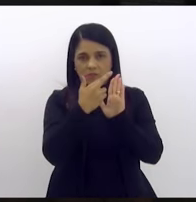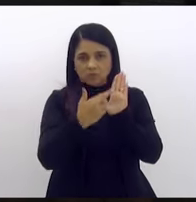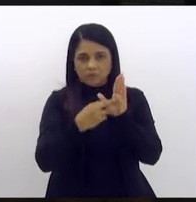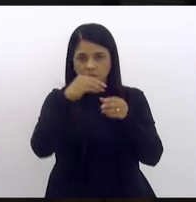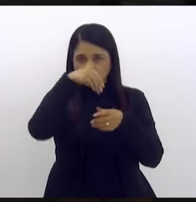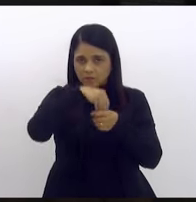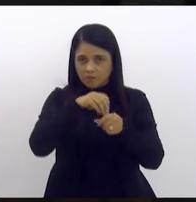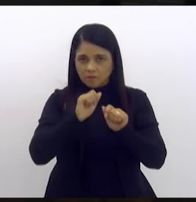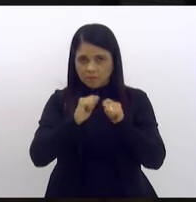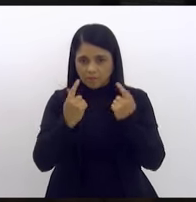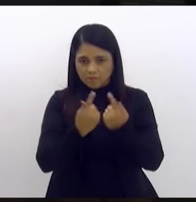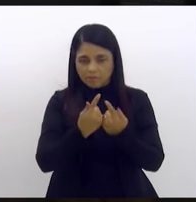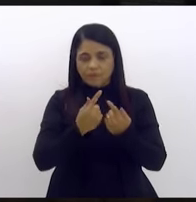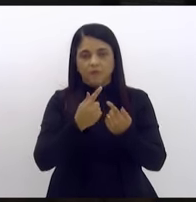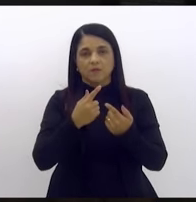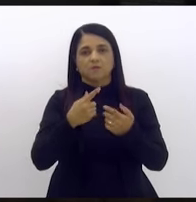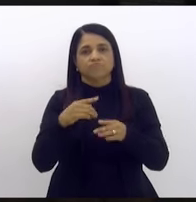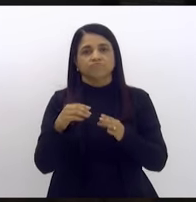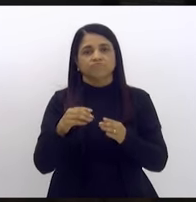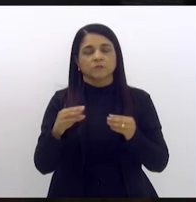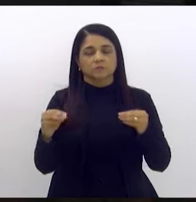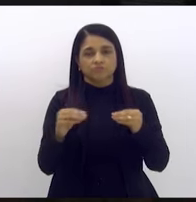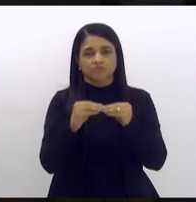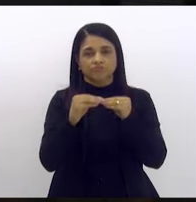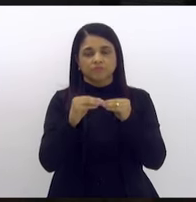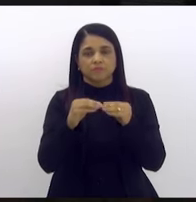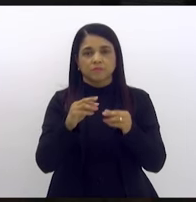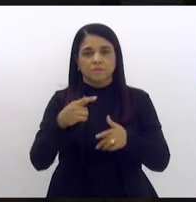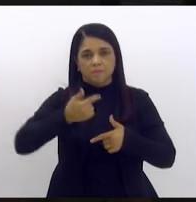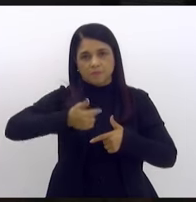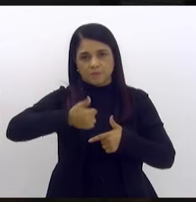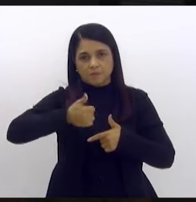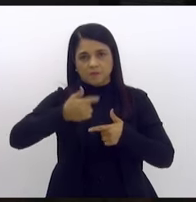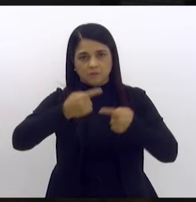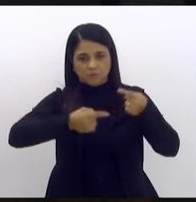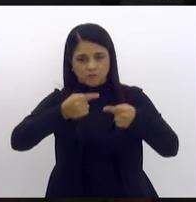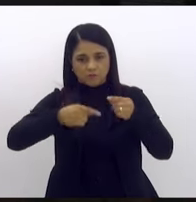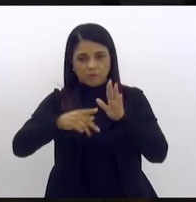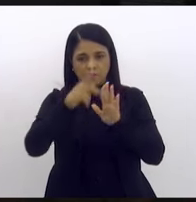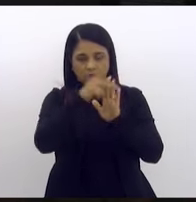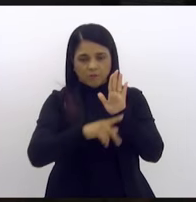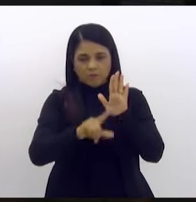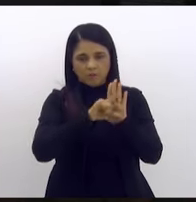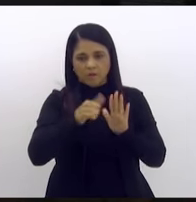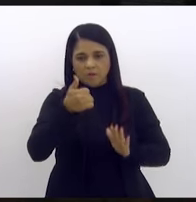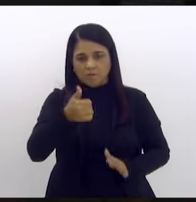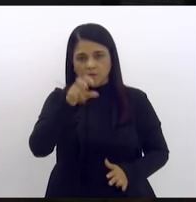em tramitação ordinária, em primeira discussão, projeto de lei número